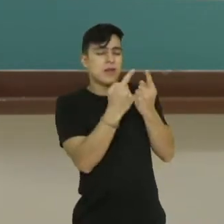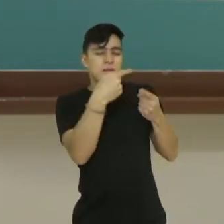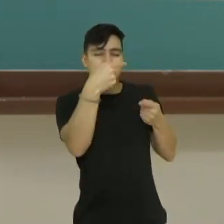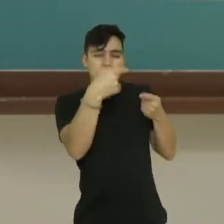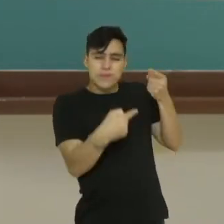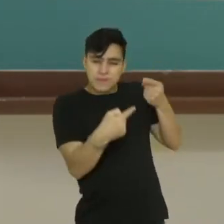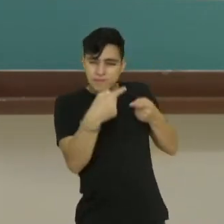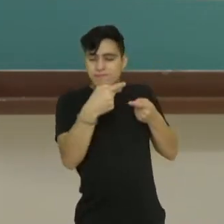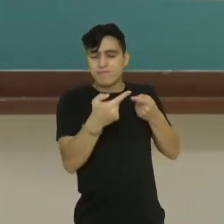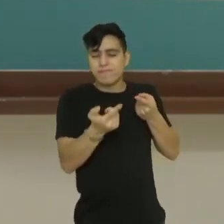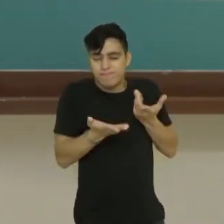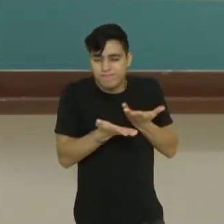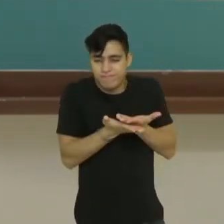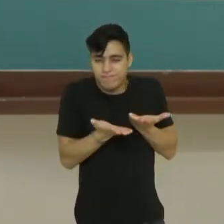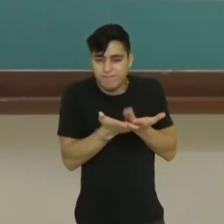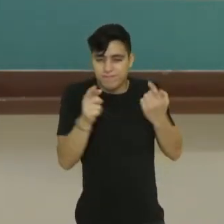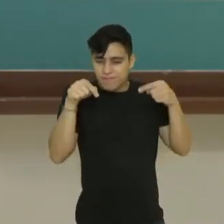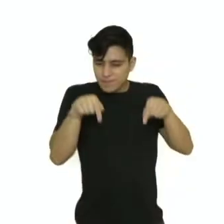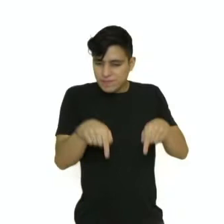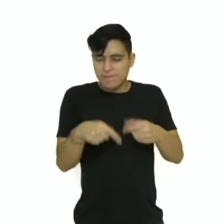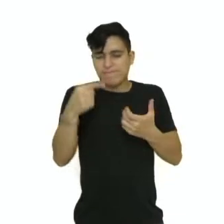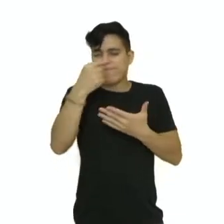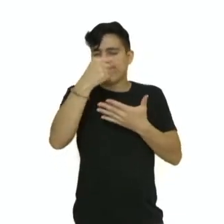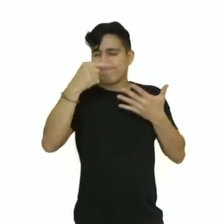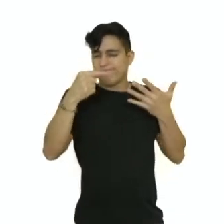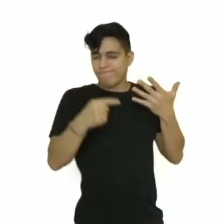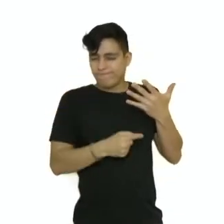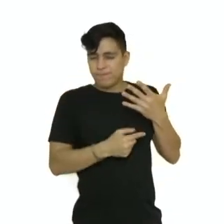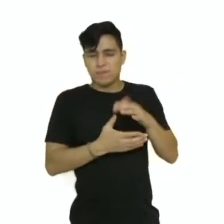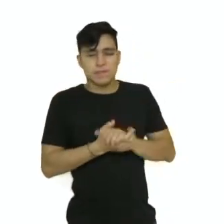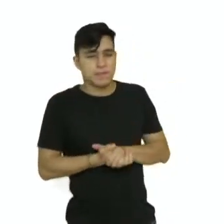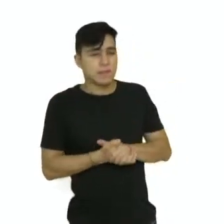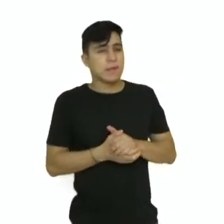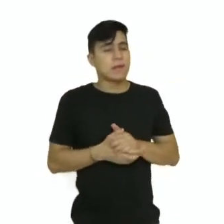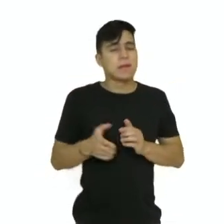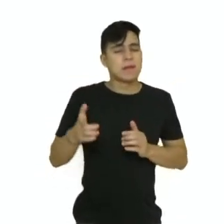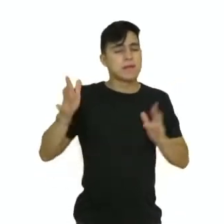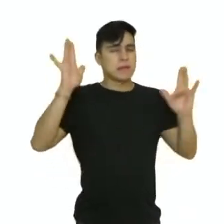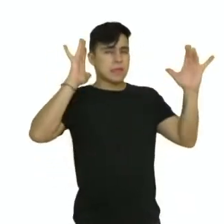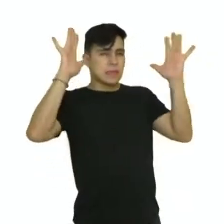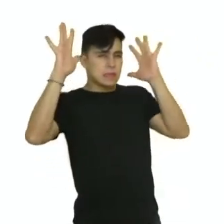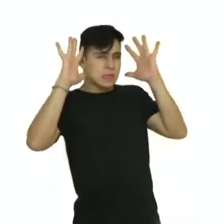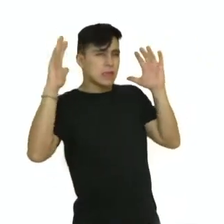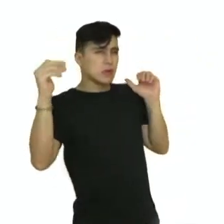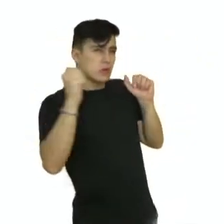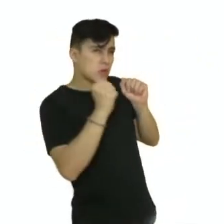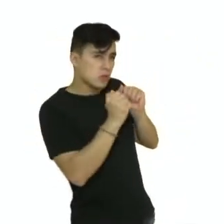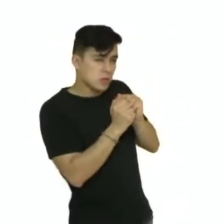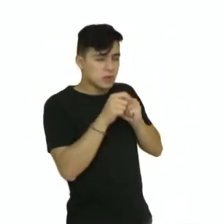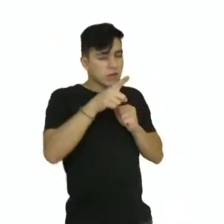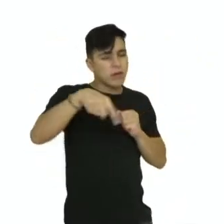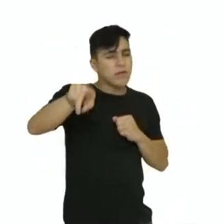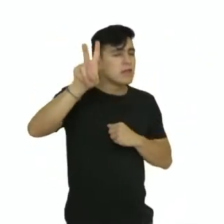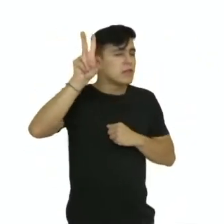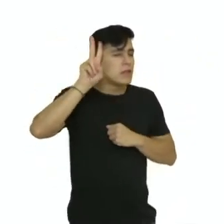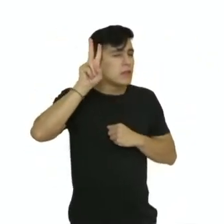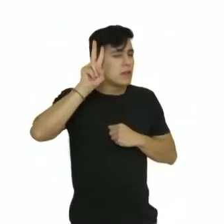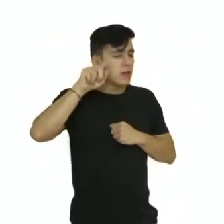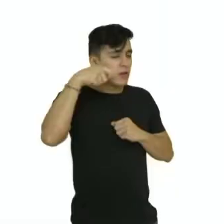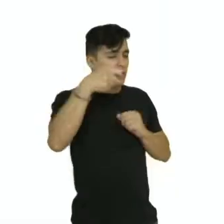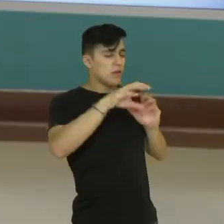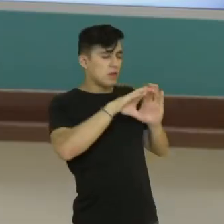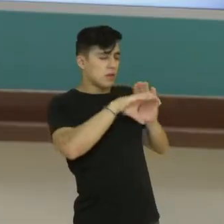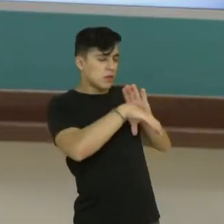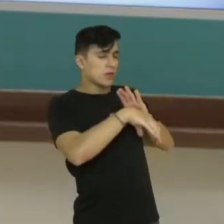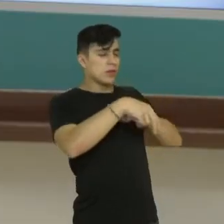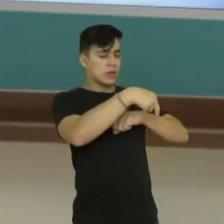território e país. Bem, vamos pensar juntos. Vocês lembram o significado dos conceitos relacionados ao Estado, nação, território